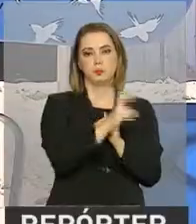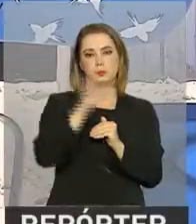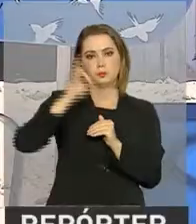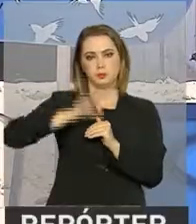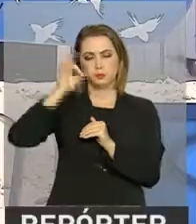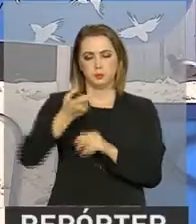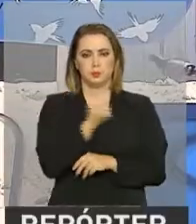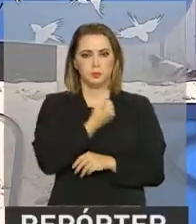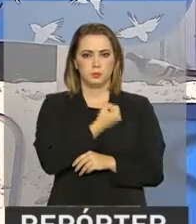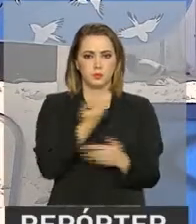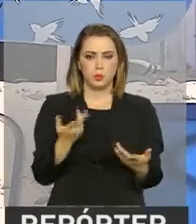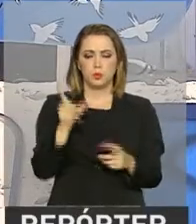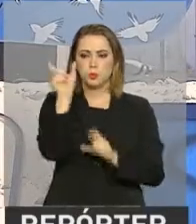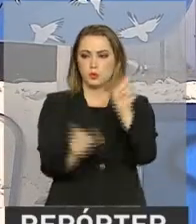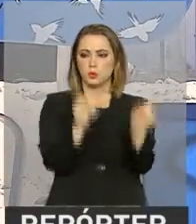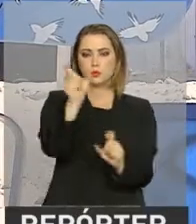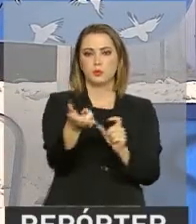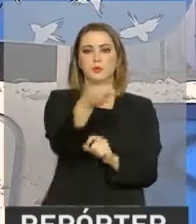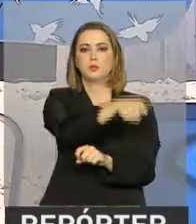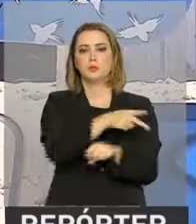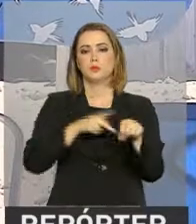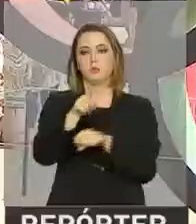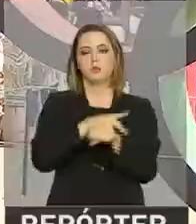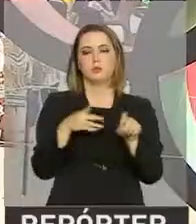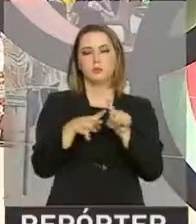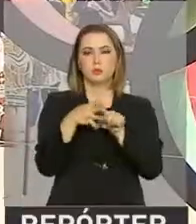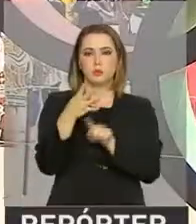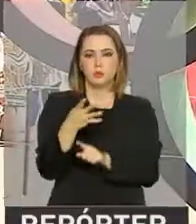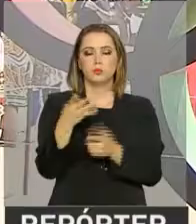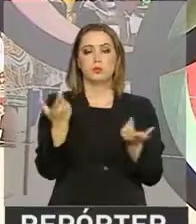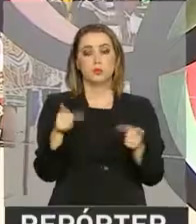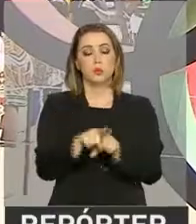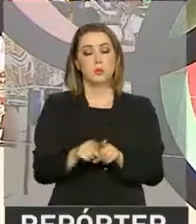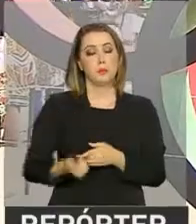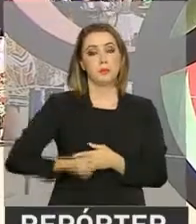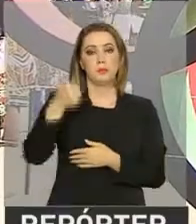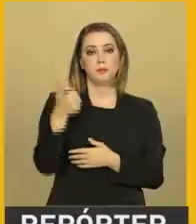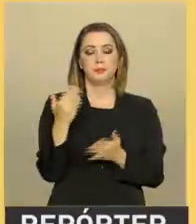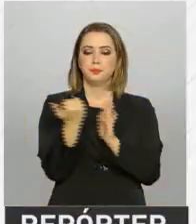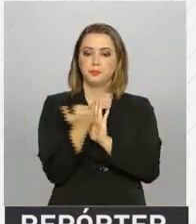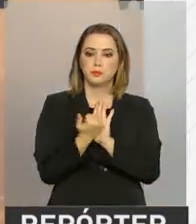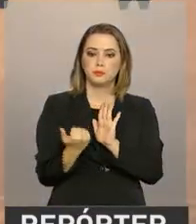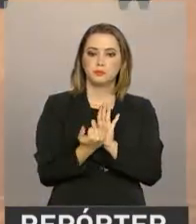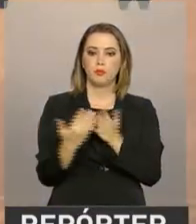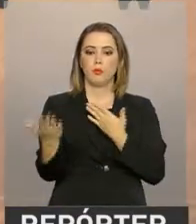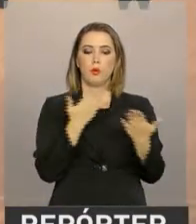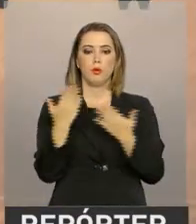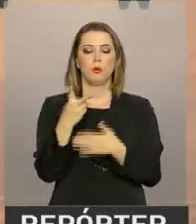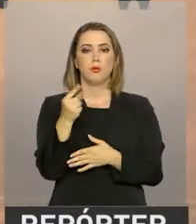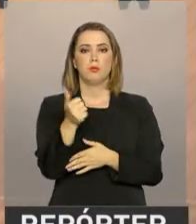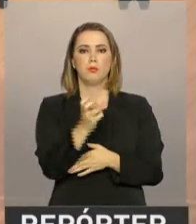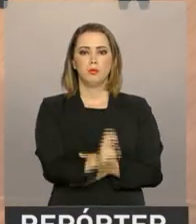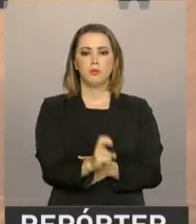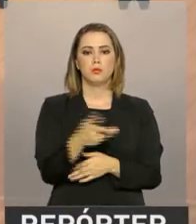o número de estrangeiros como origem desses países que foram beneficiados pela medida em relação a 2015